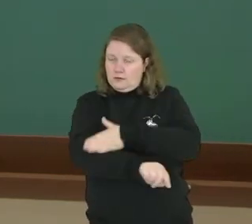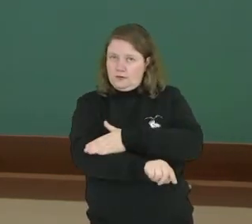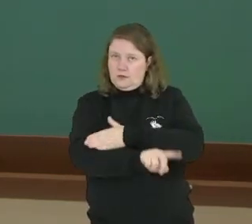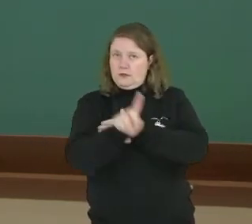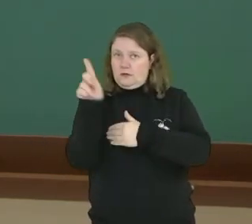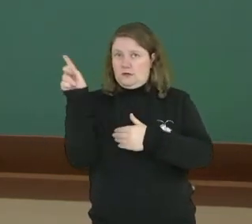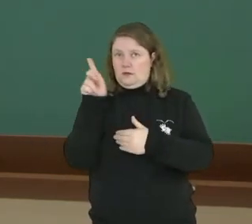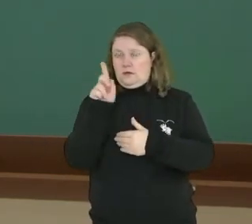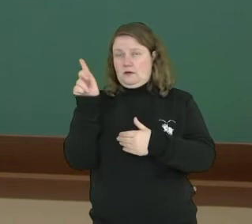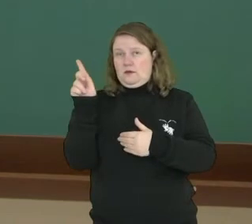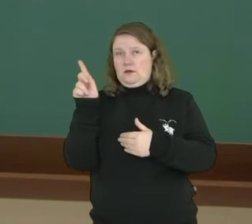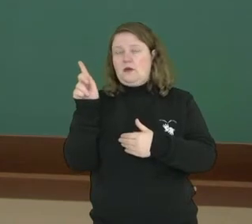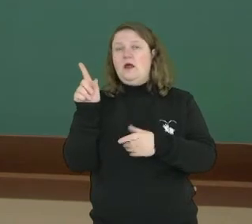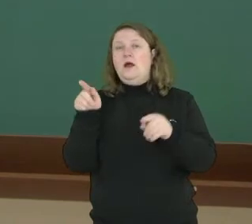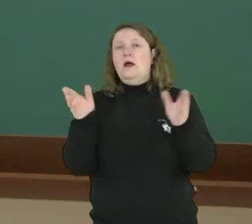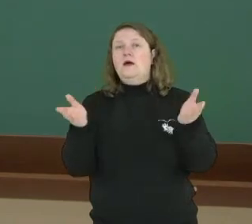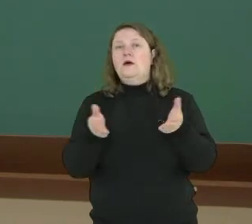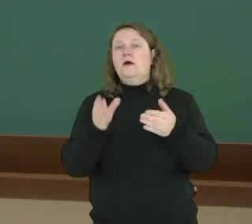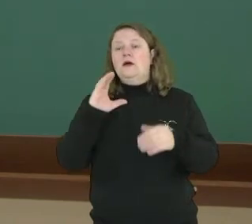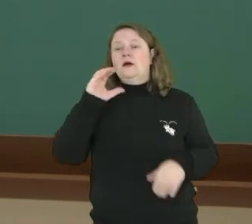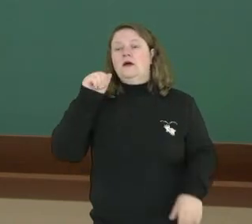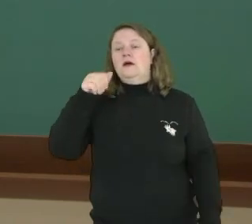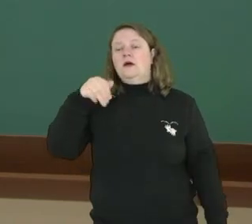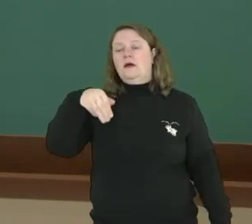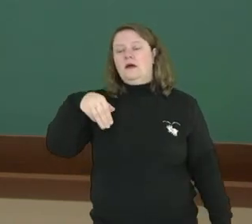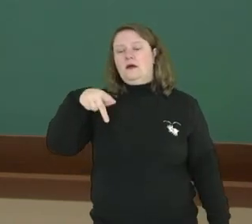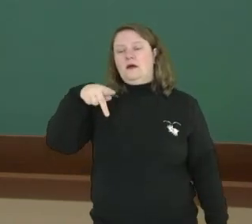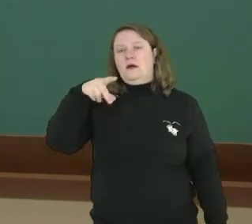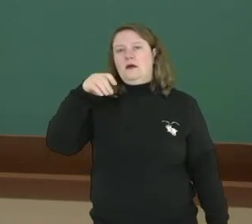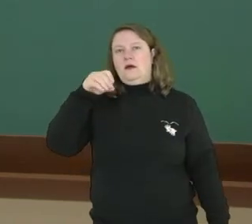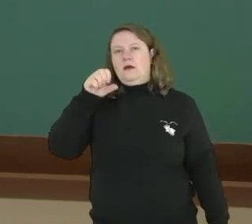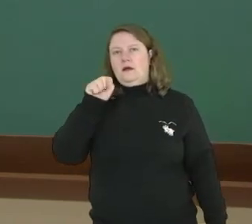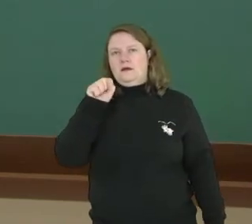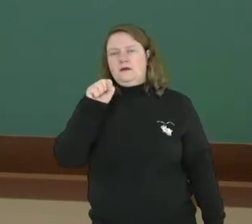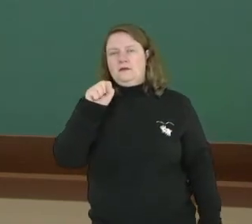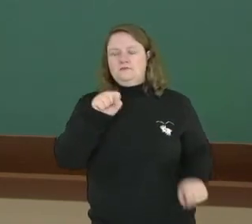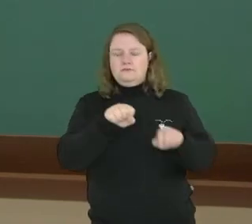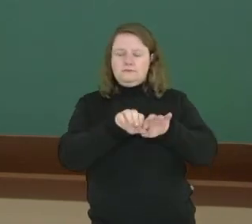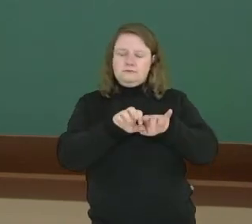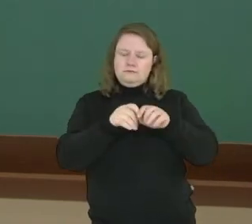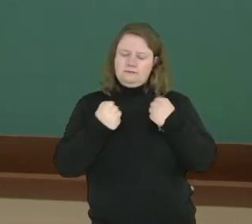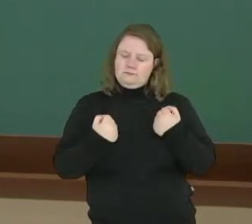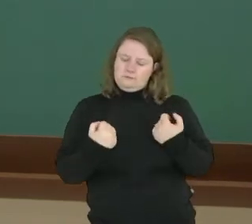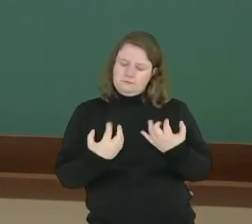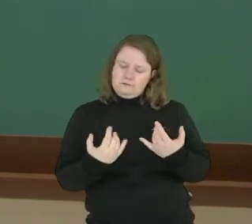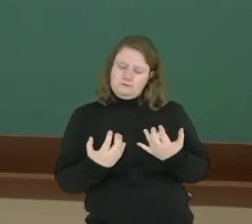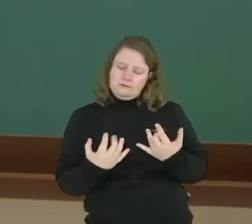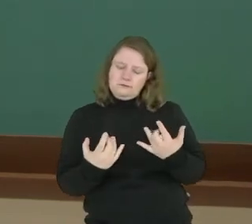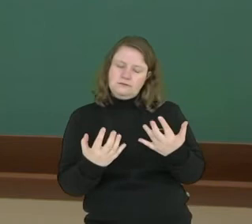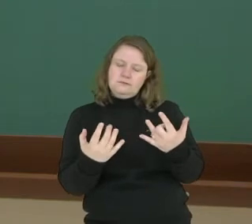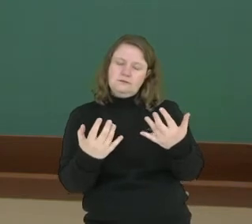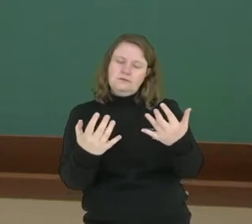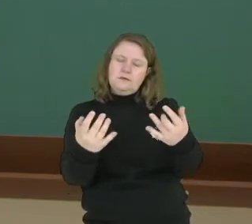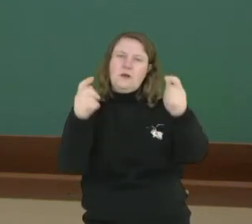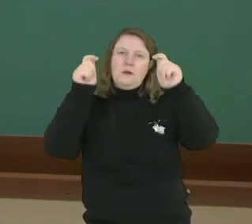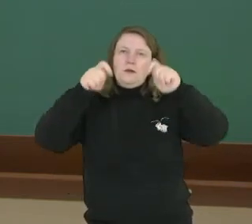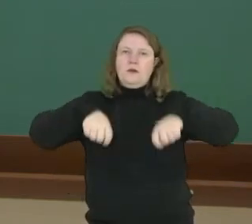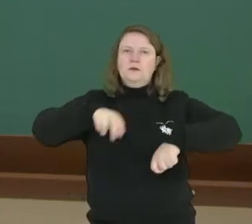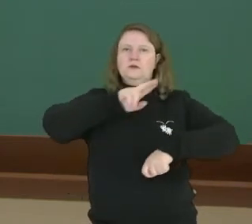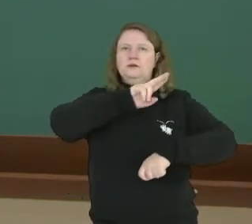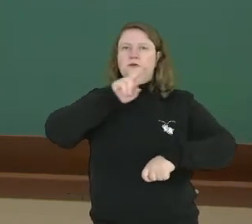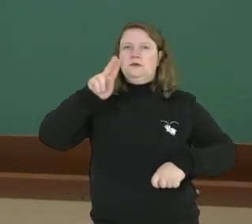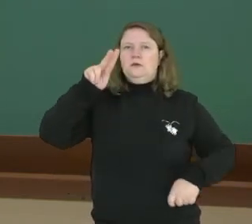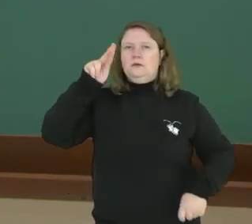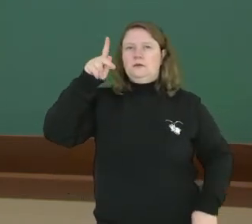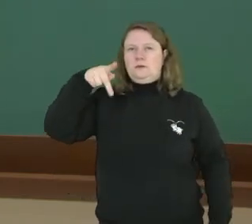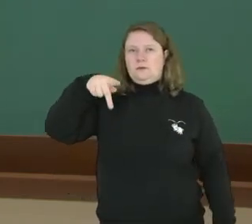da formação de campos, os chamados campos sulinos, que também podem ser chamados de pampas ou